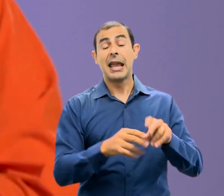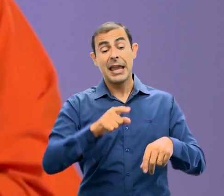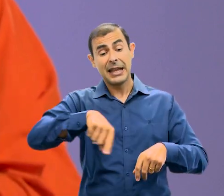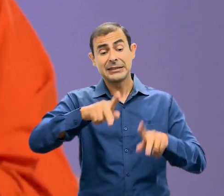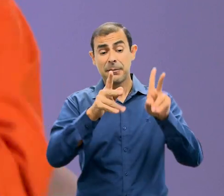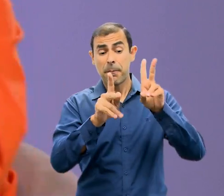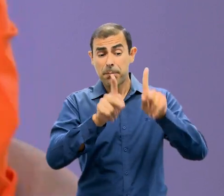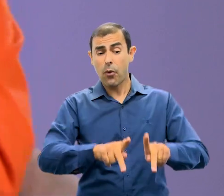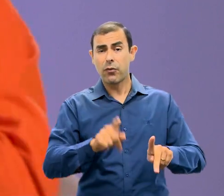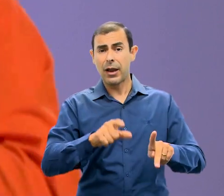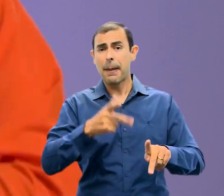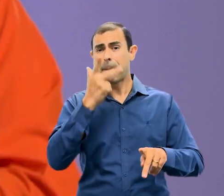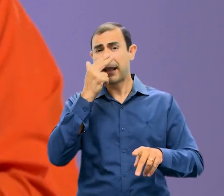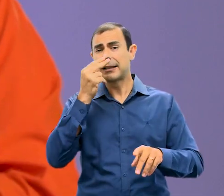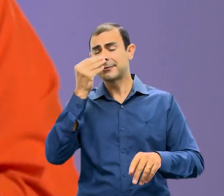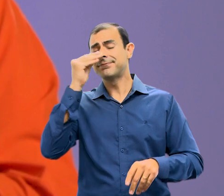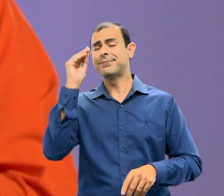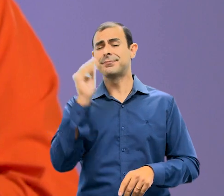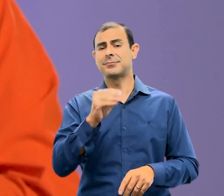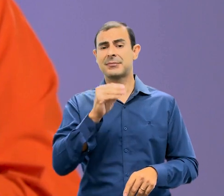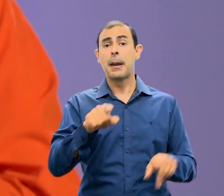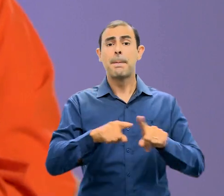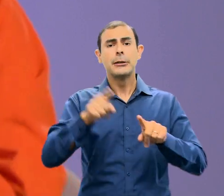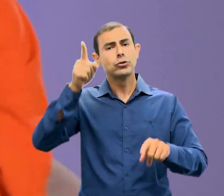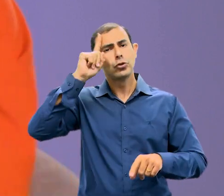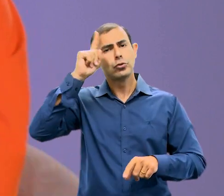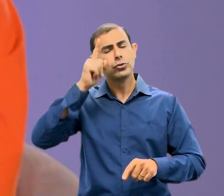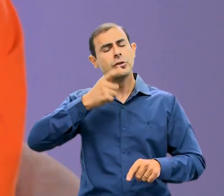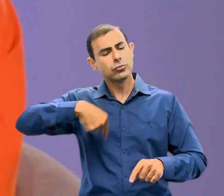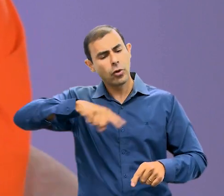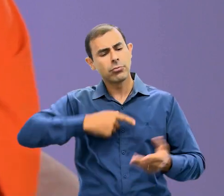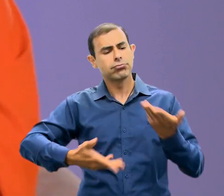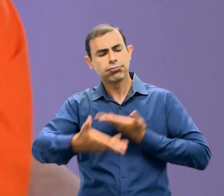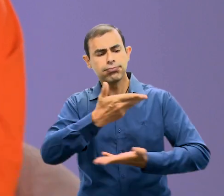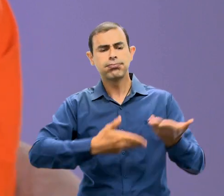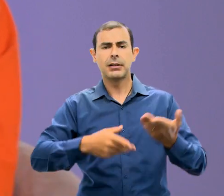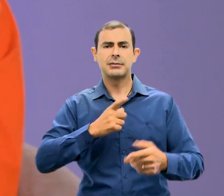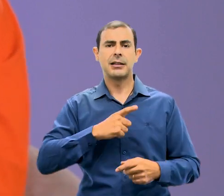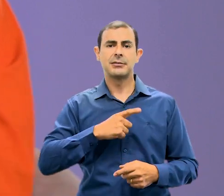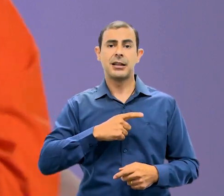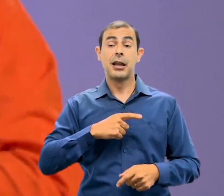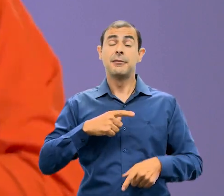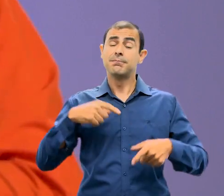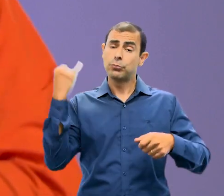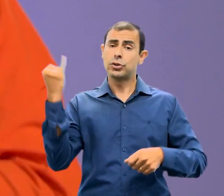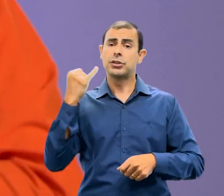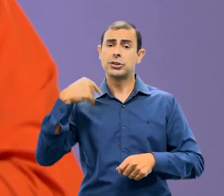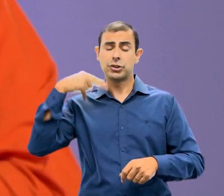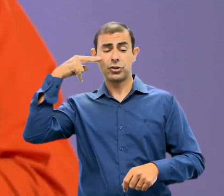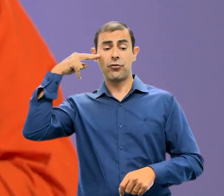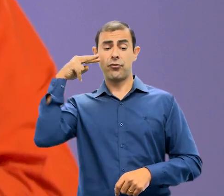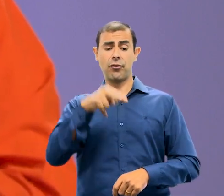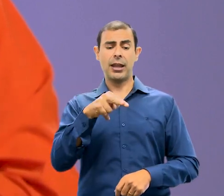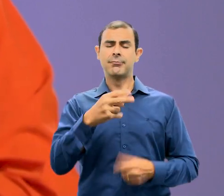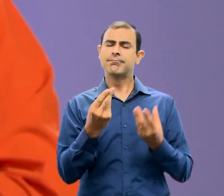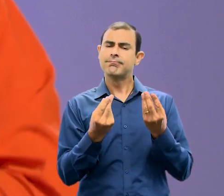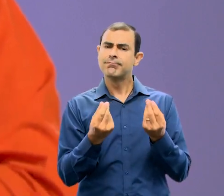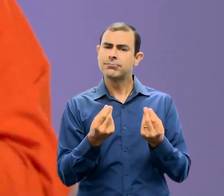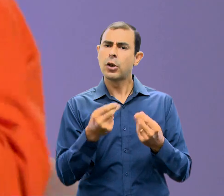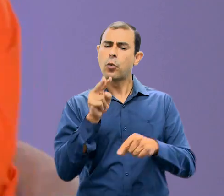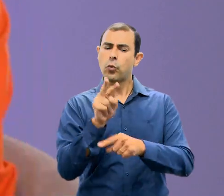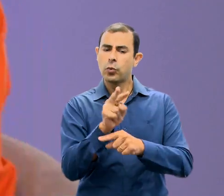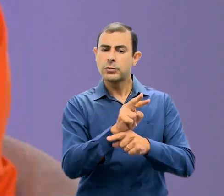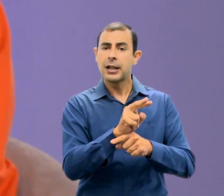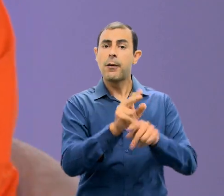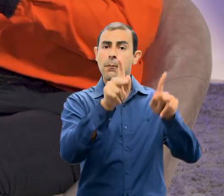historicamente é esquecida, mas que está presente na nossa vida diariamente. Então, é importante nós termos esse olhar de sensibilidade para os